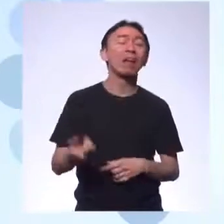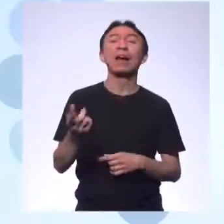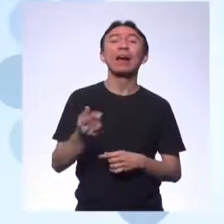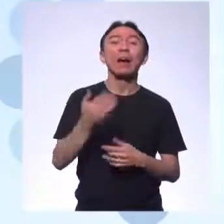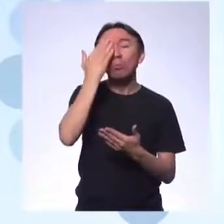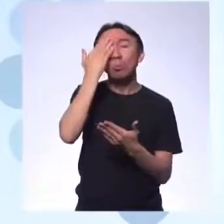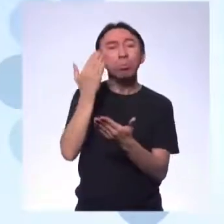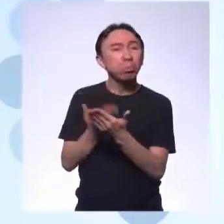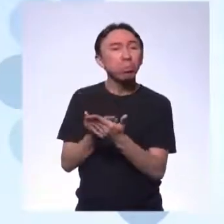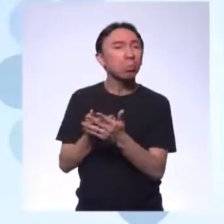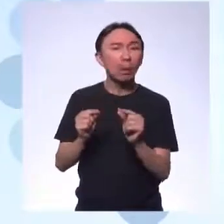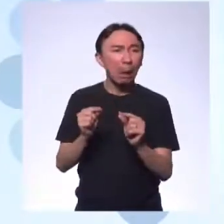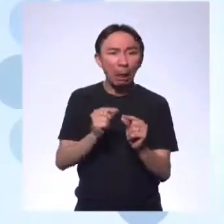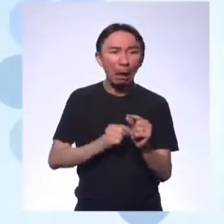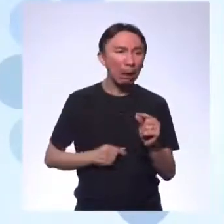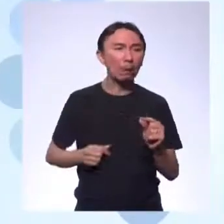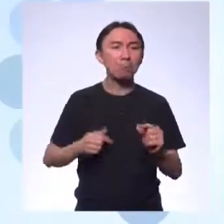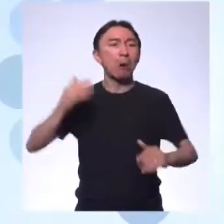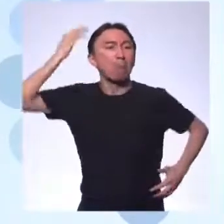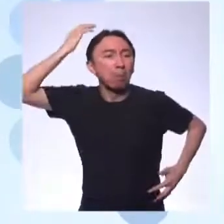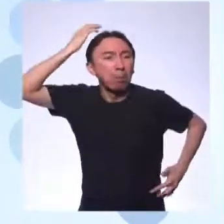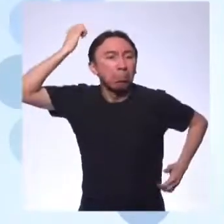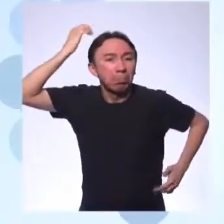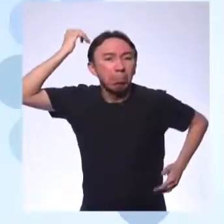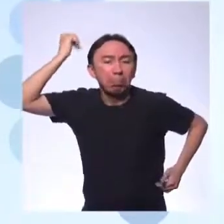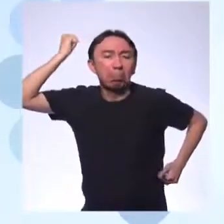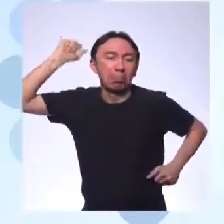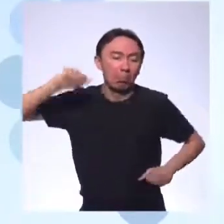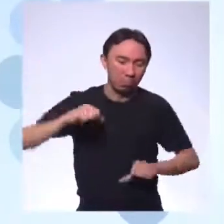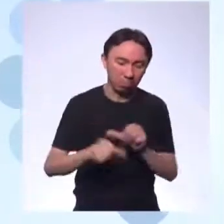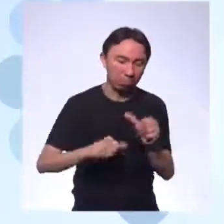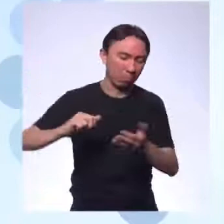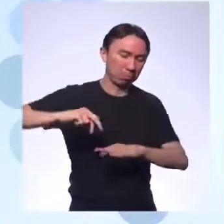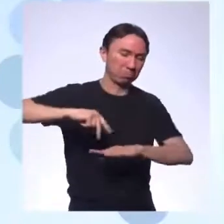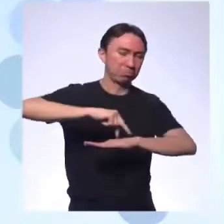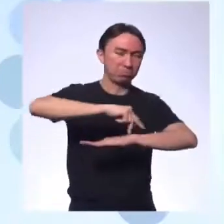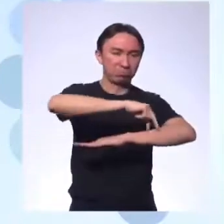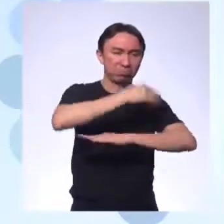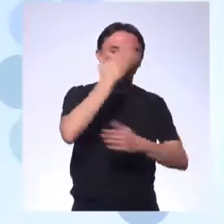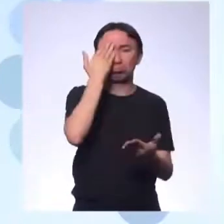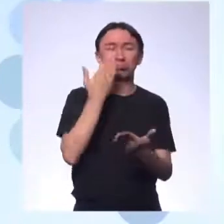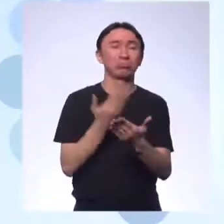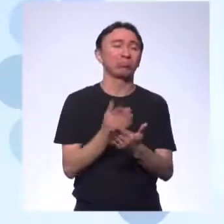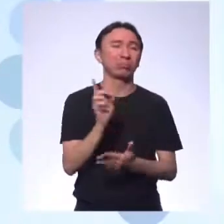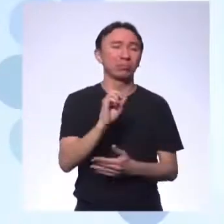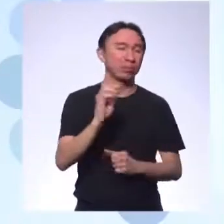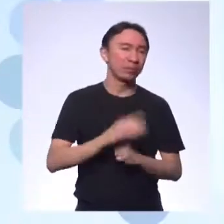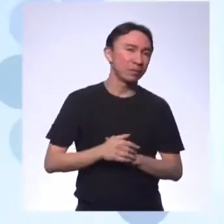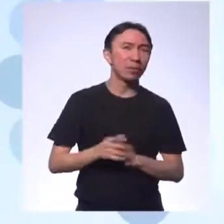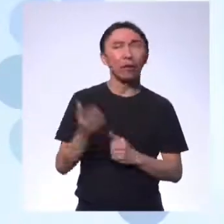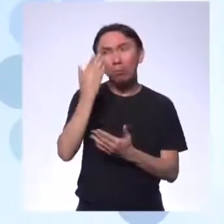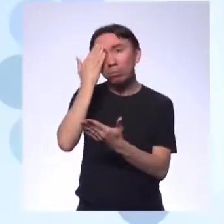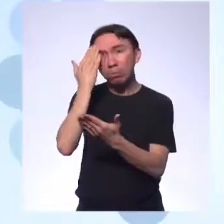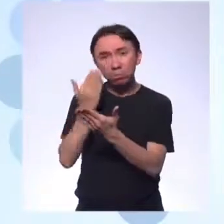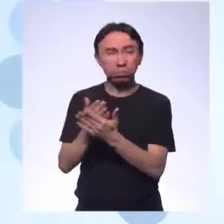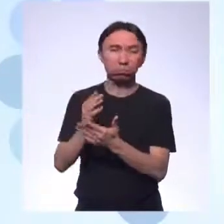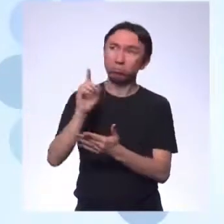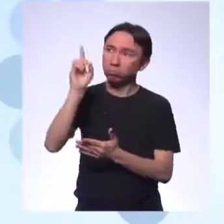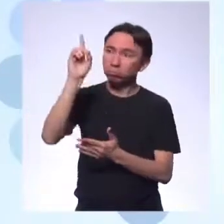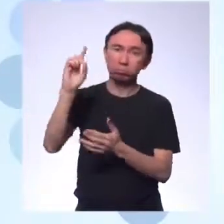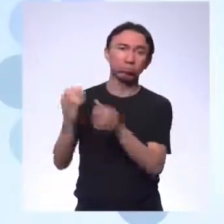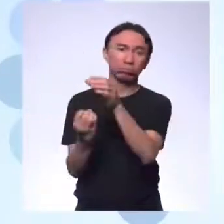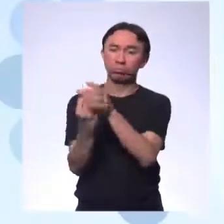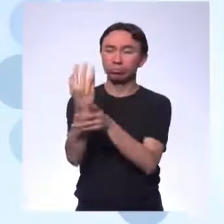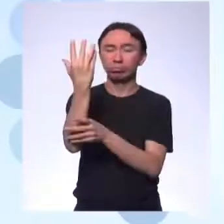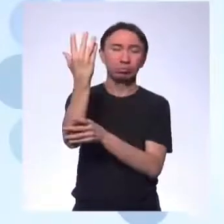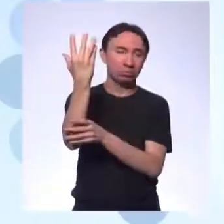processos evolutivos das espécies, né? Então ele tinha essa visão criacionista e aí,